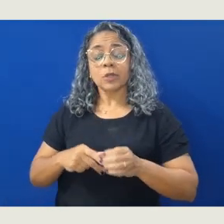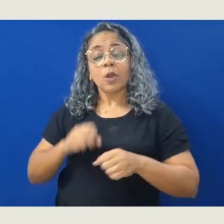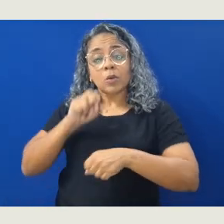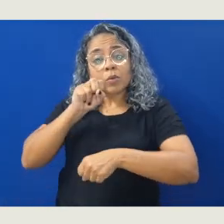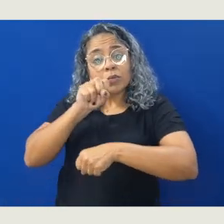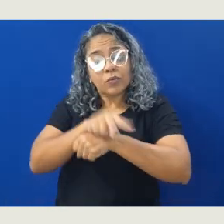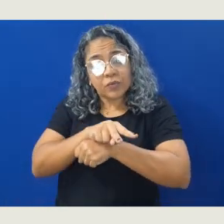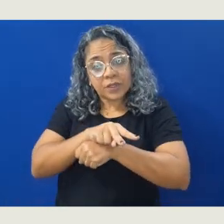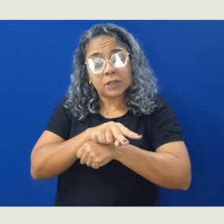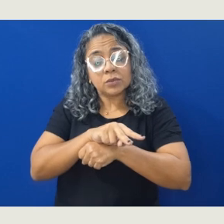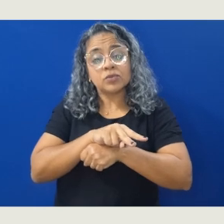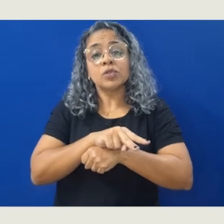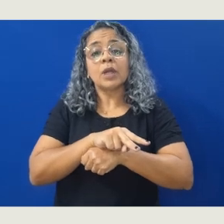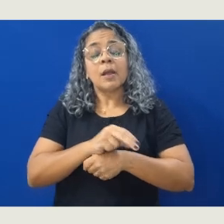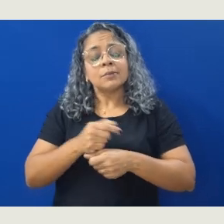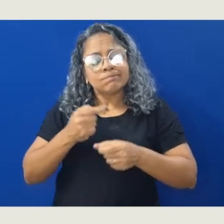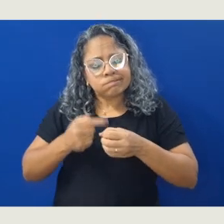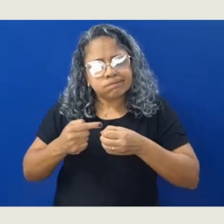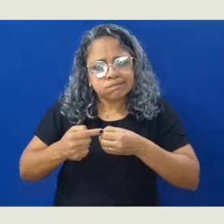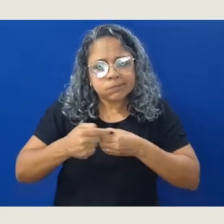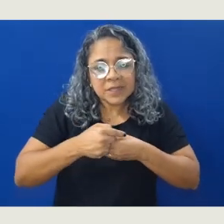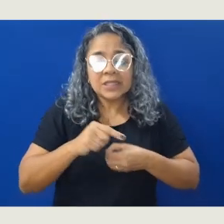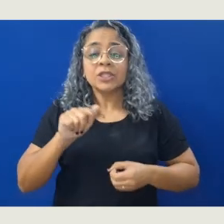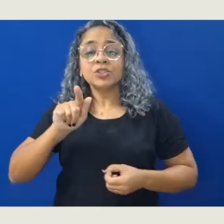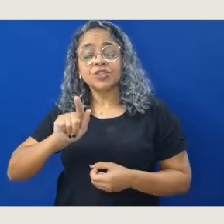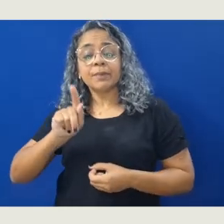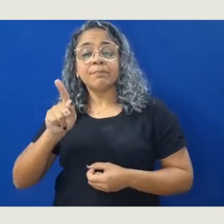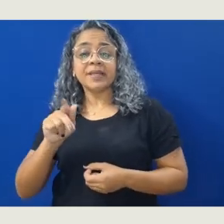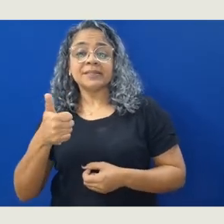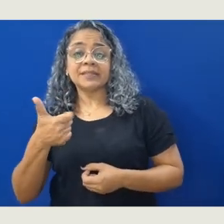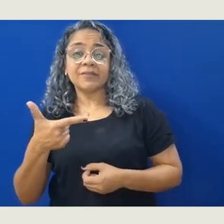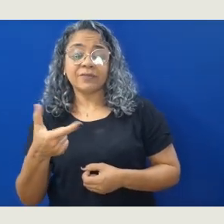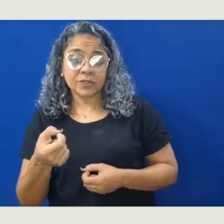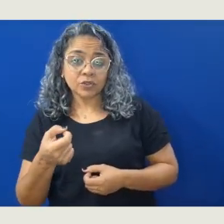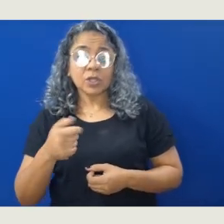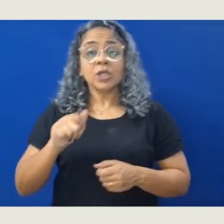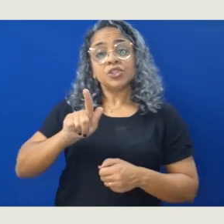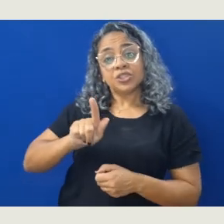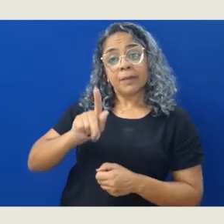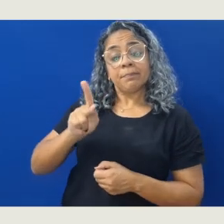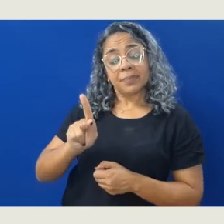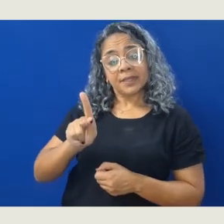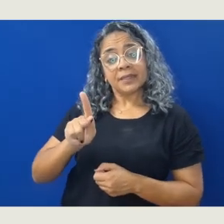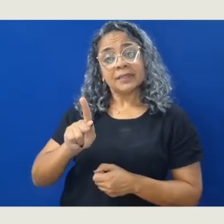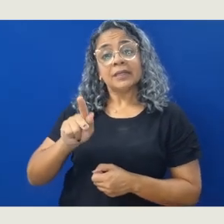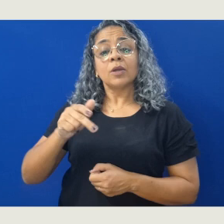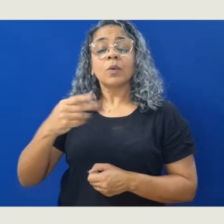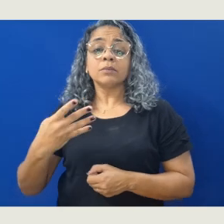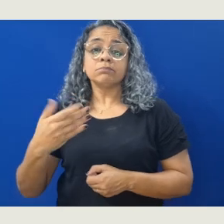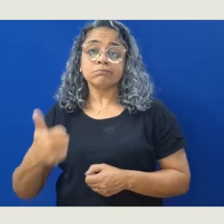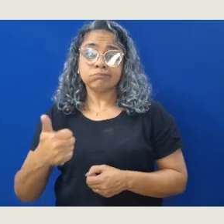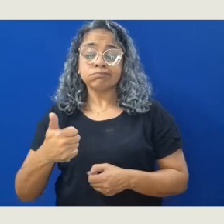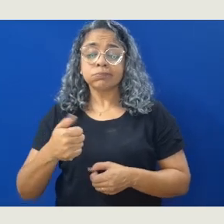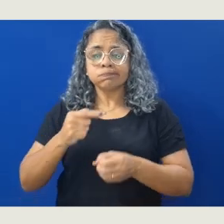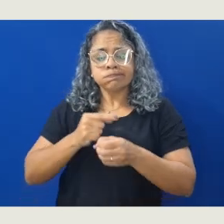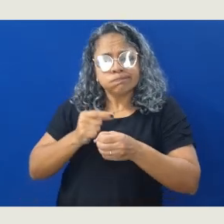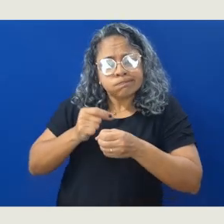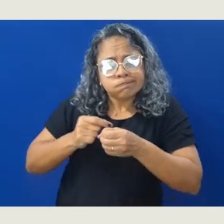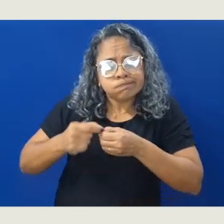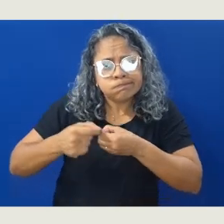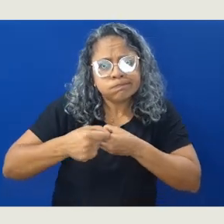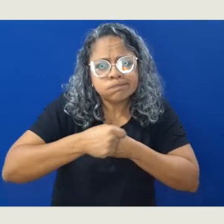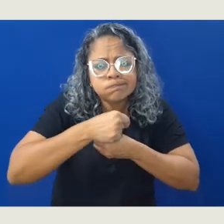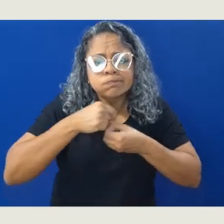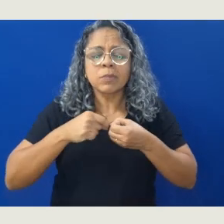apresenta glicoproteínas como a GP120 e a GP41, por uma capa proteica e capsídeo